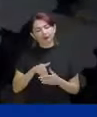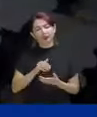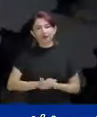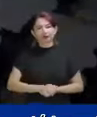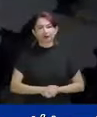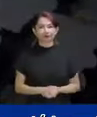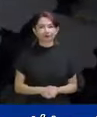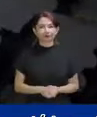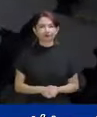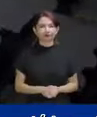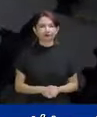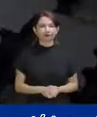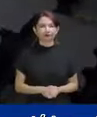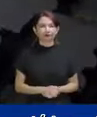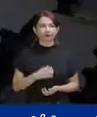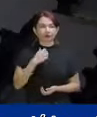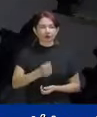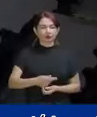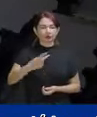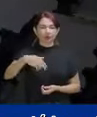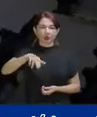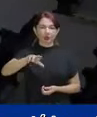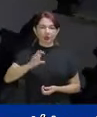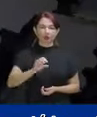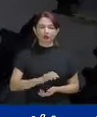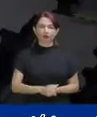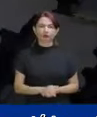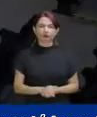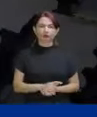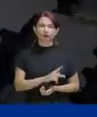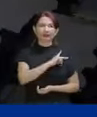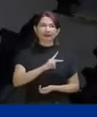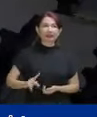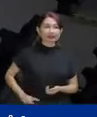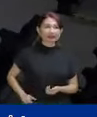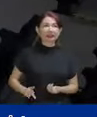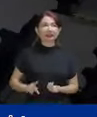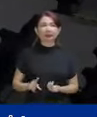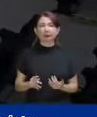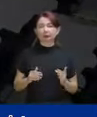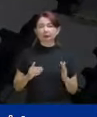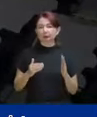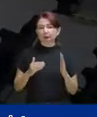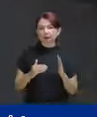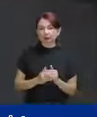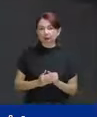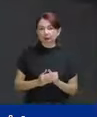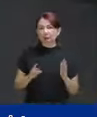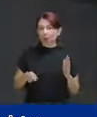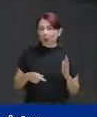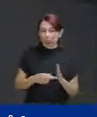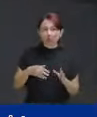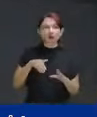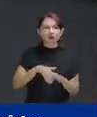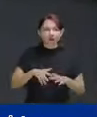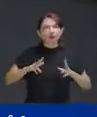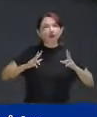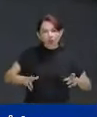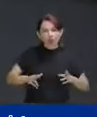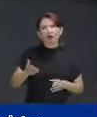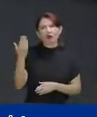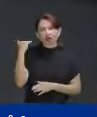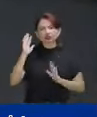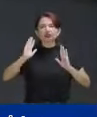presidente. Vota juiz Paulo Madeira. Presidente, eu acompanho na íntegra. Nós já enfrentamos essa matéria aqui, né, em